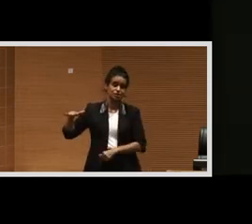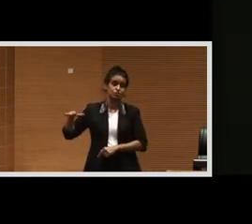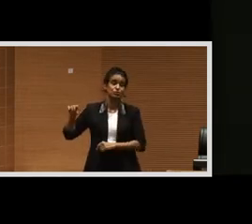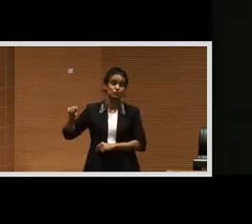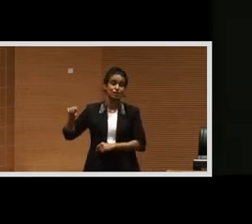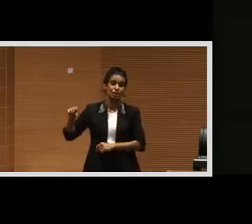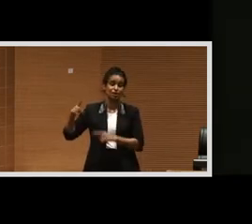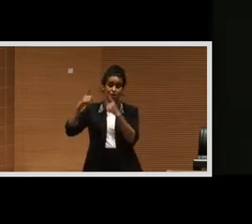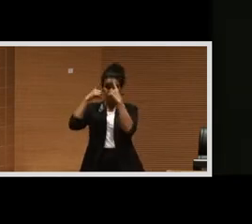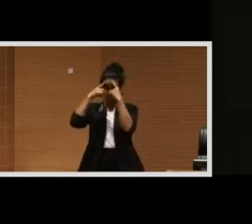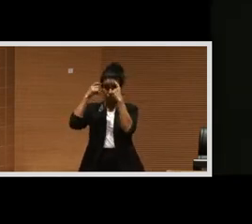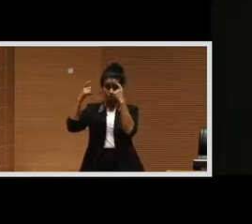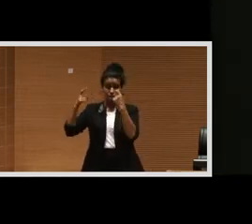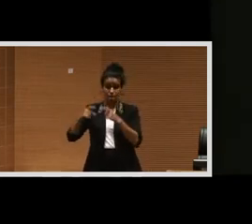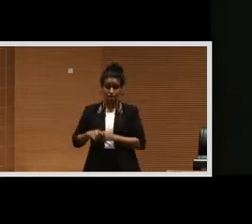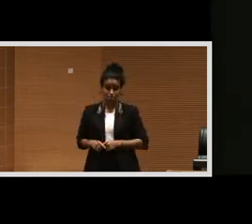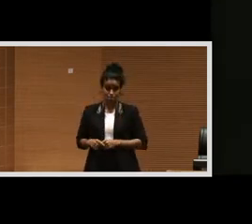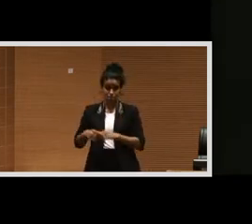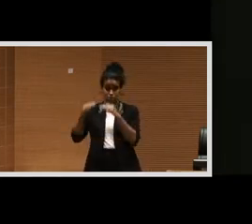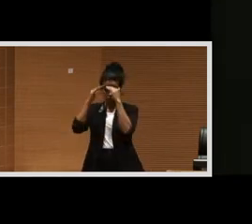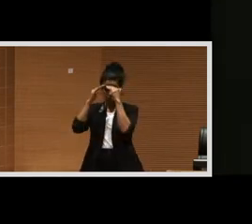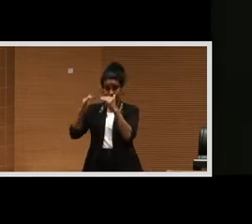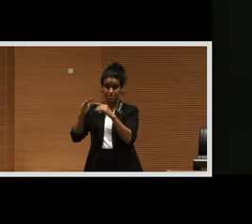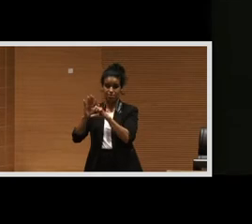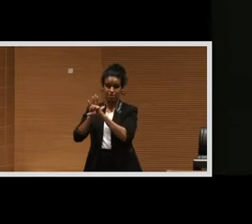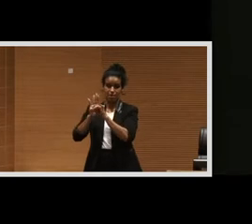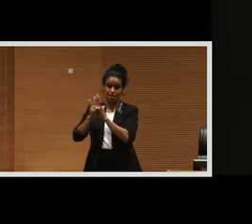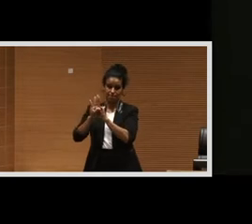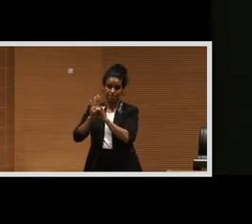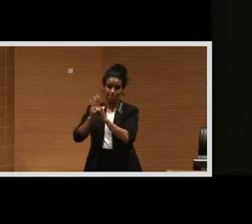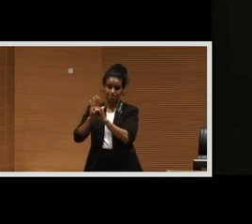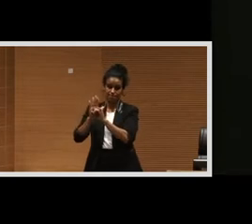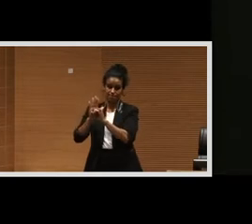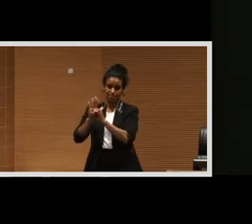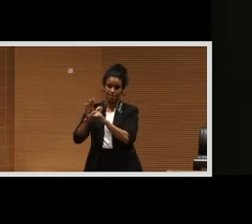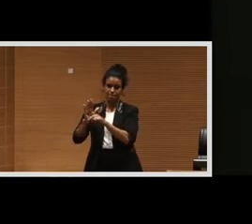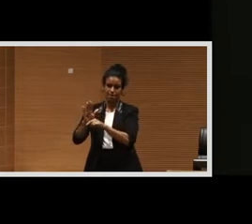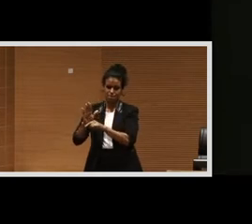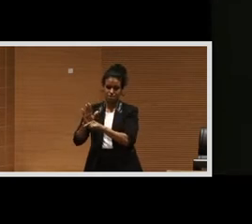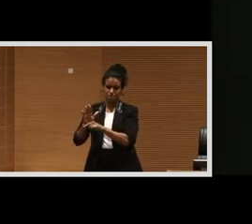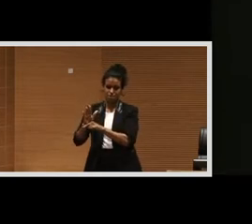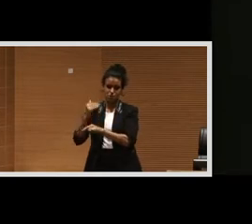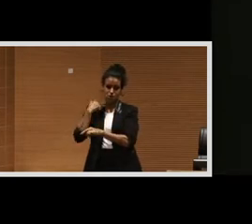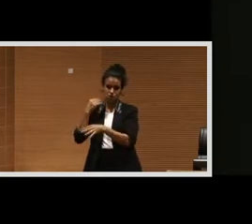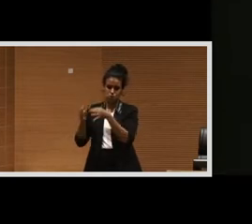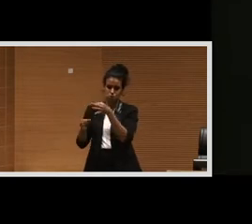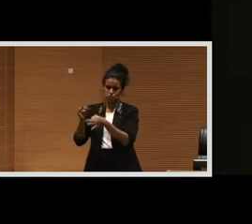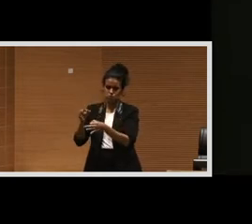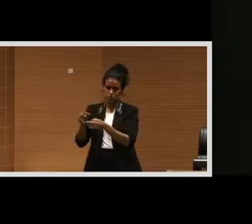Porém, quando acabam de cumprir a pena, o que fazemos com eles?